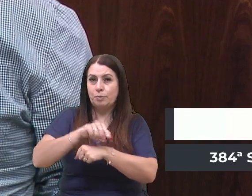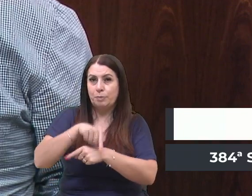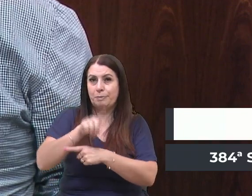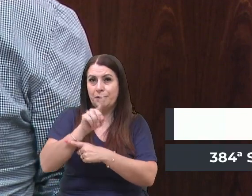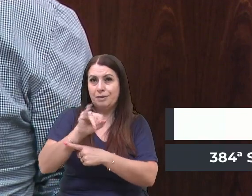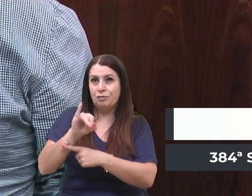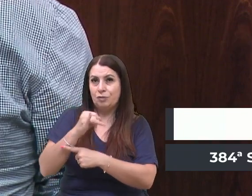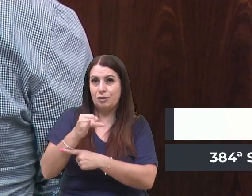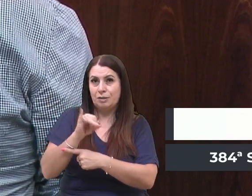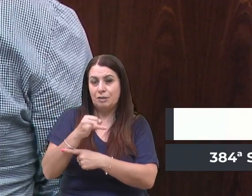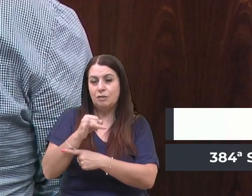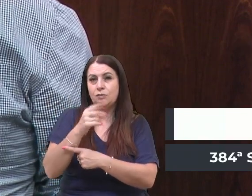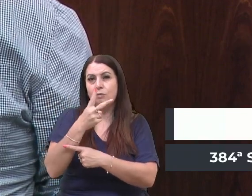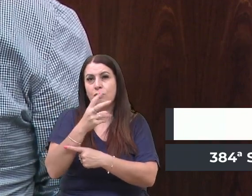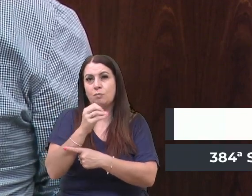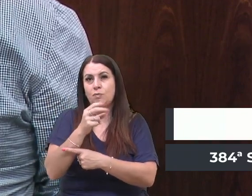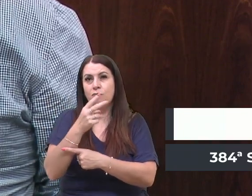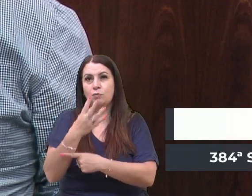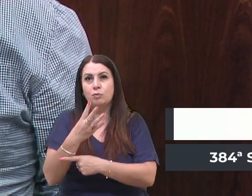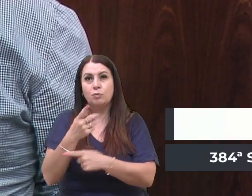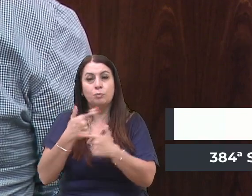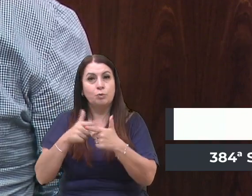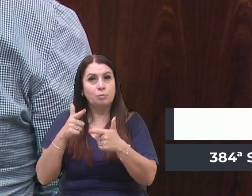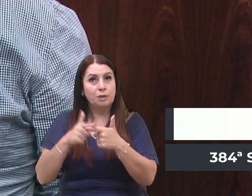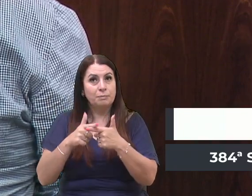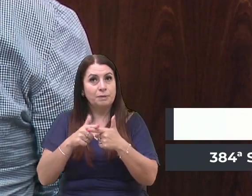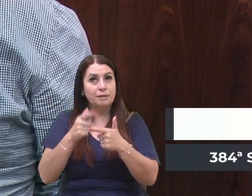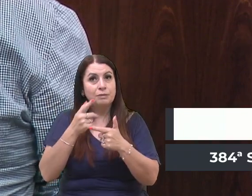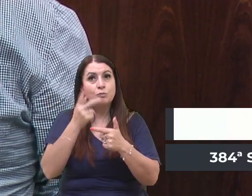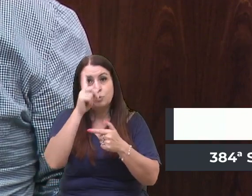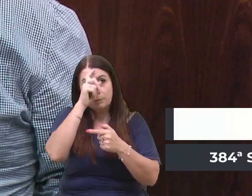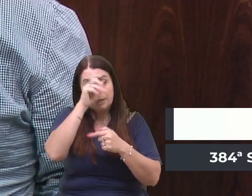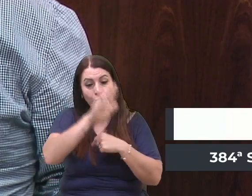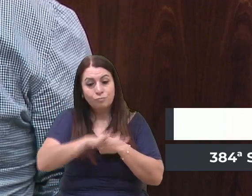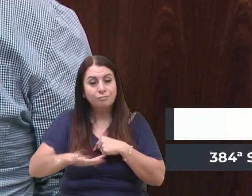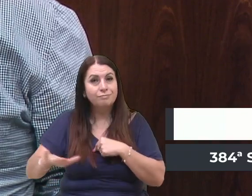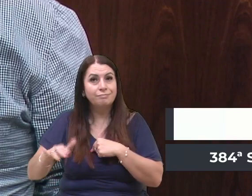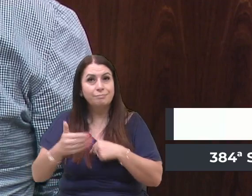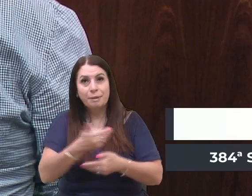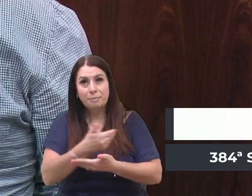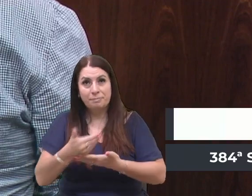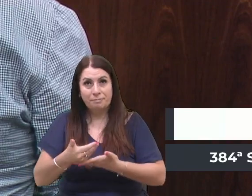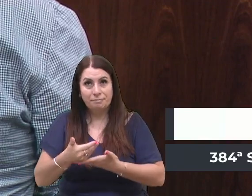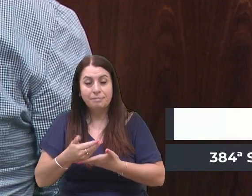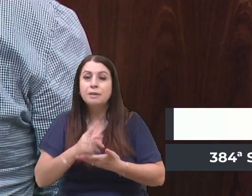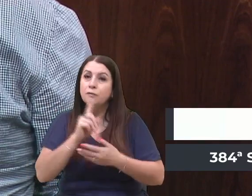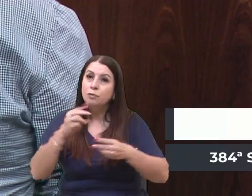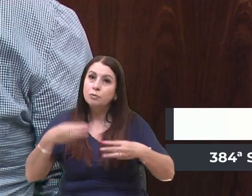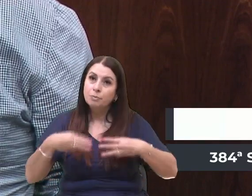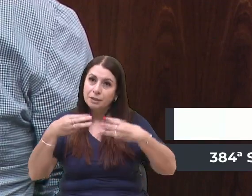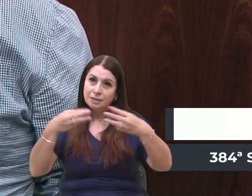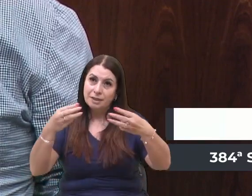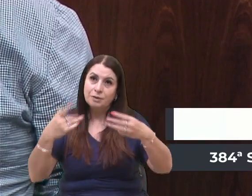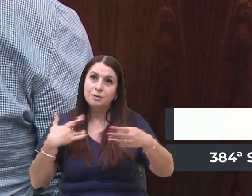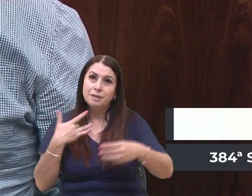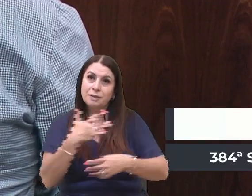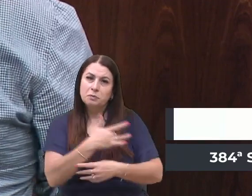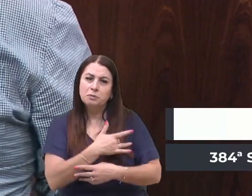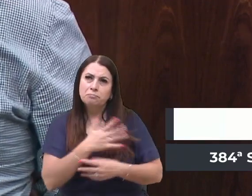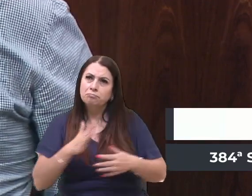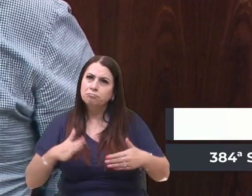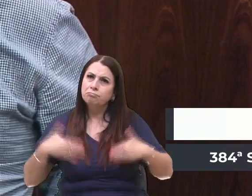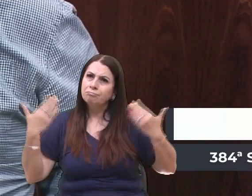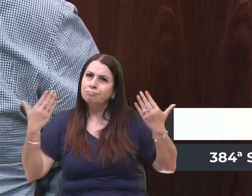de 24 com o problema do materno-infantil. E eu estive lá no Ministério da Saúde, vereador, e me